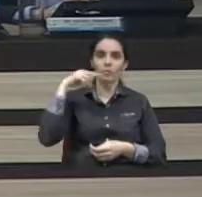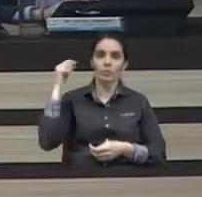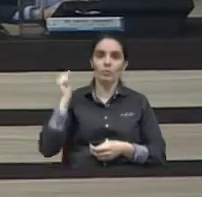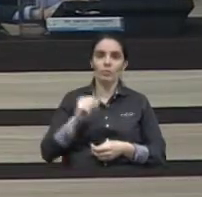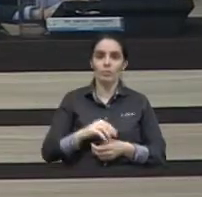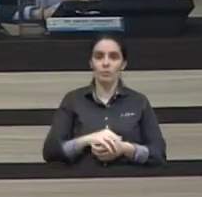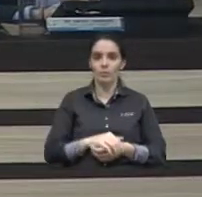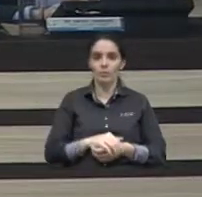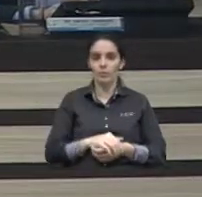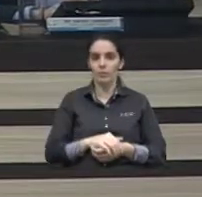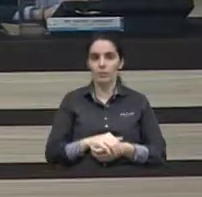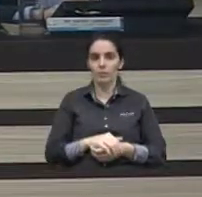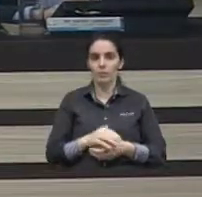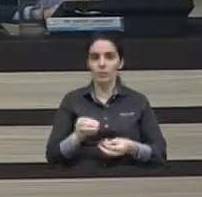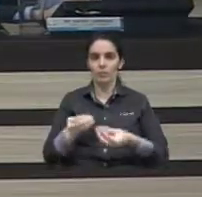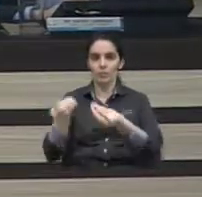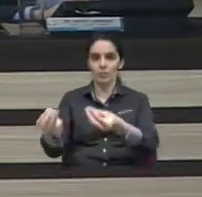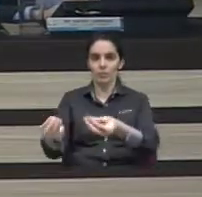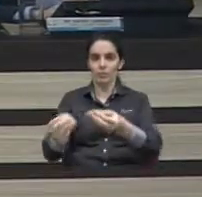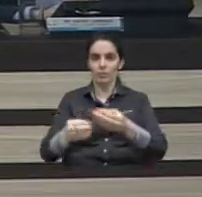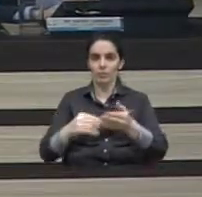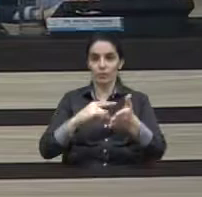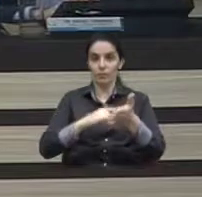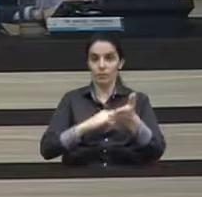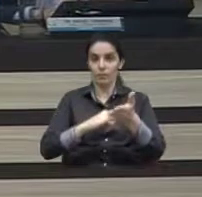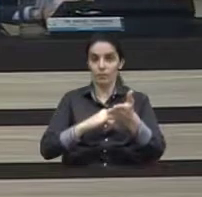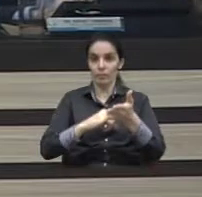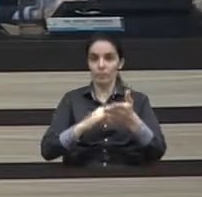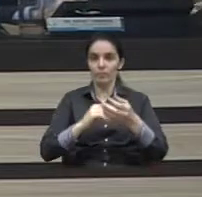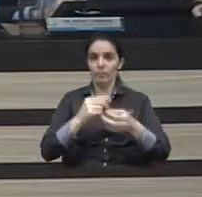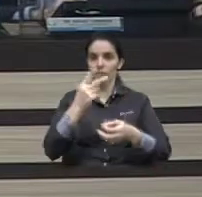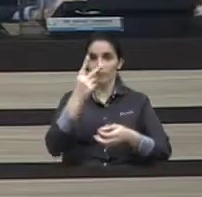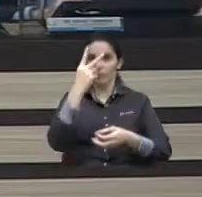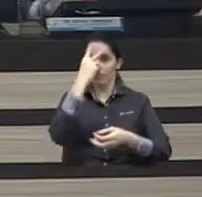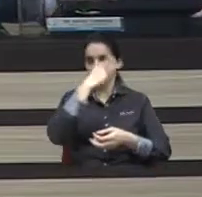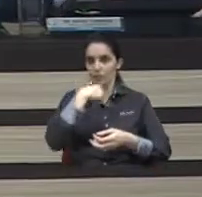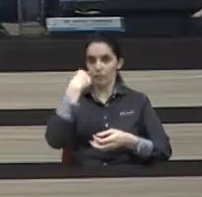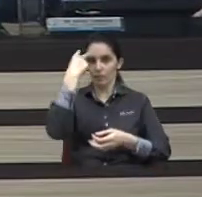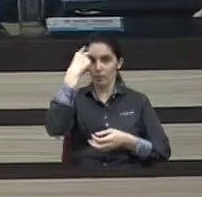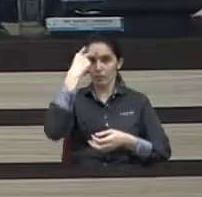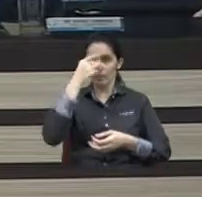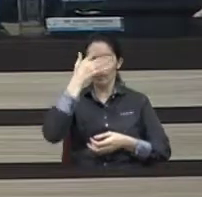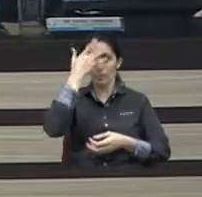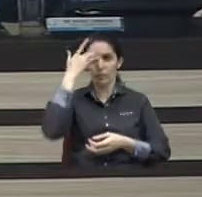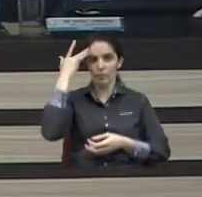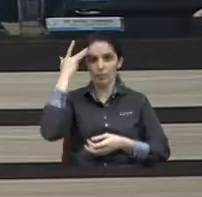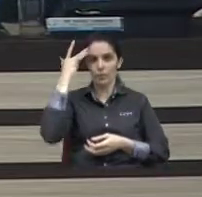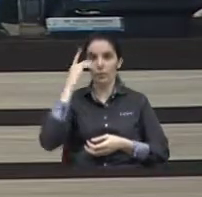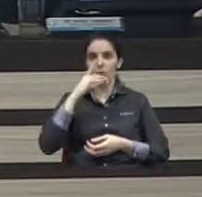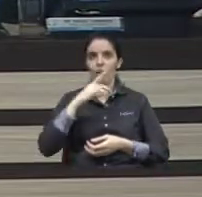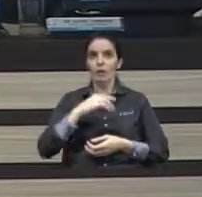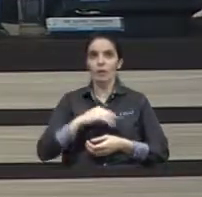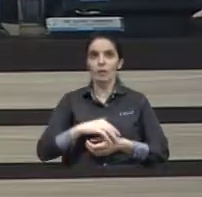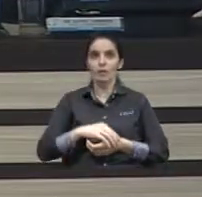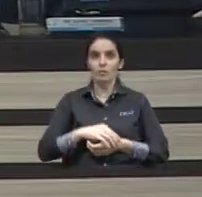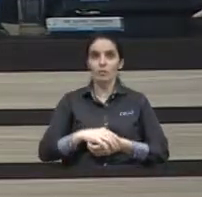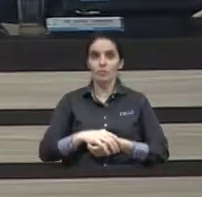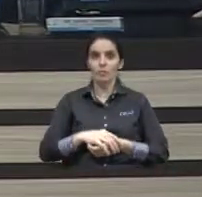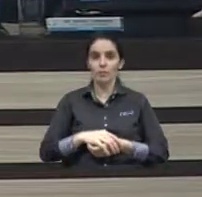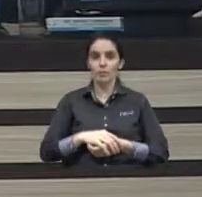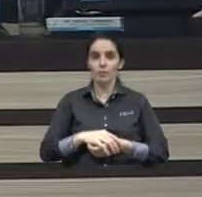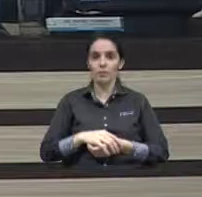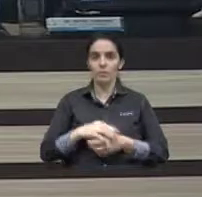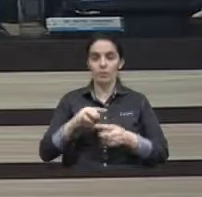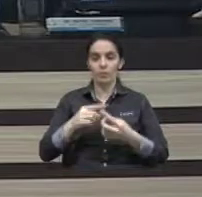dá aquela declaração de comparecimento até 2 horas, aí o paciente ele tem, agora eu não tenho certeza se